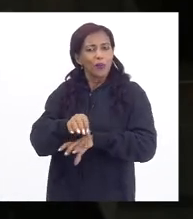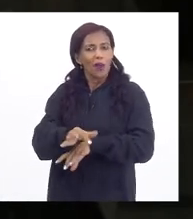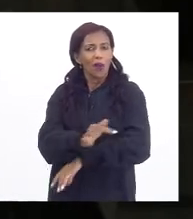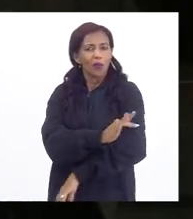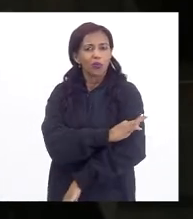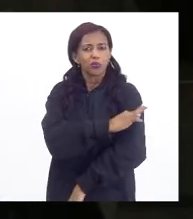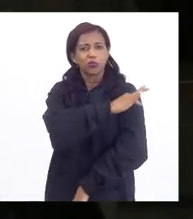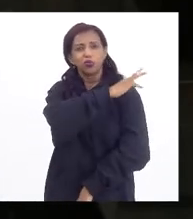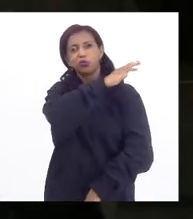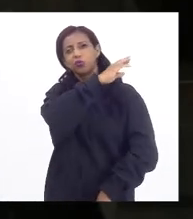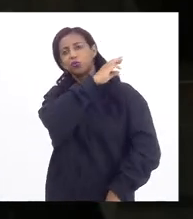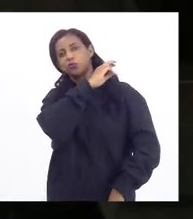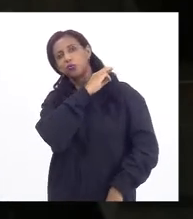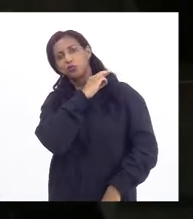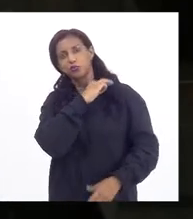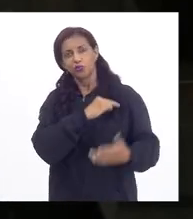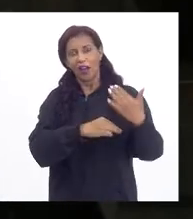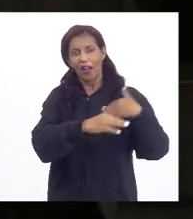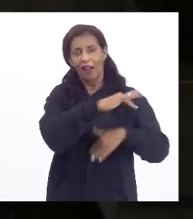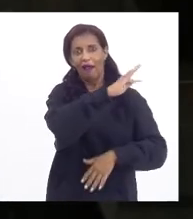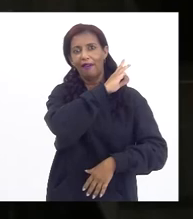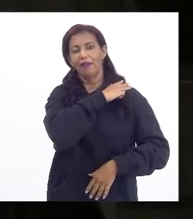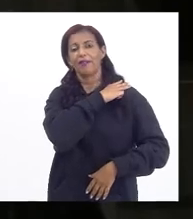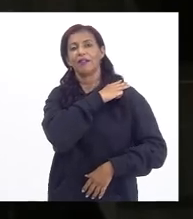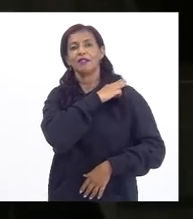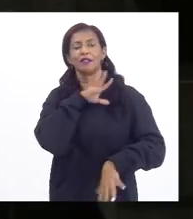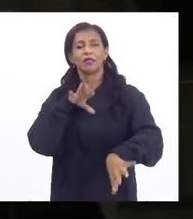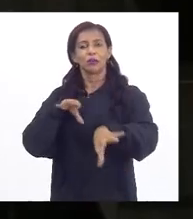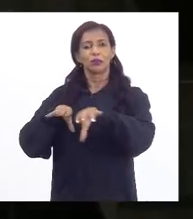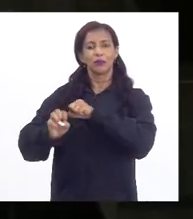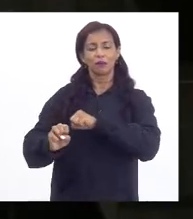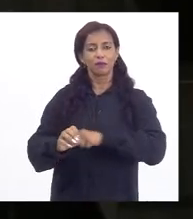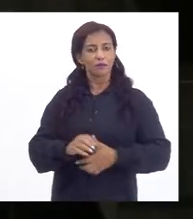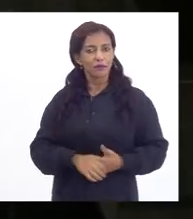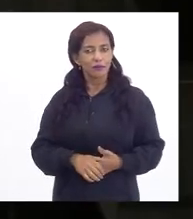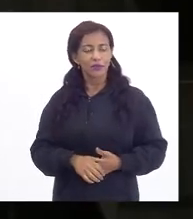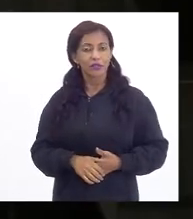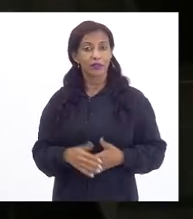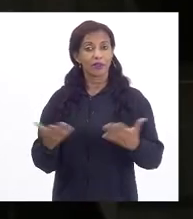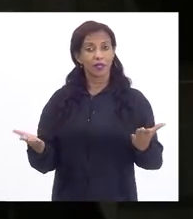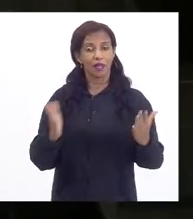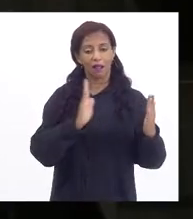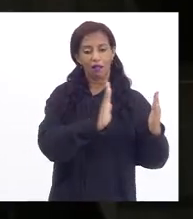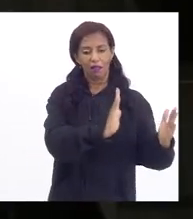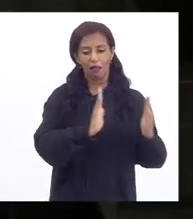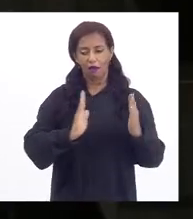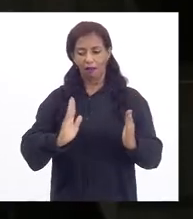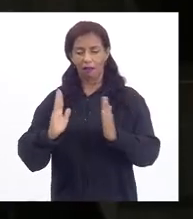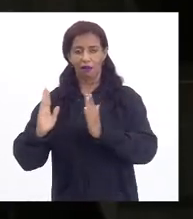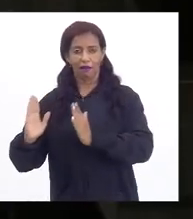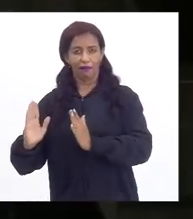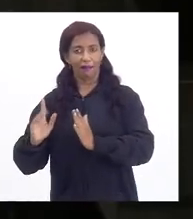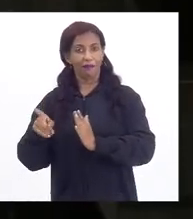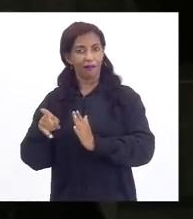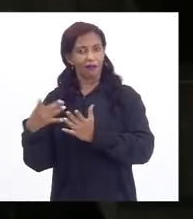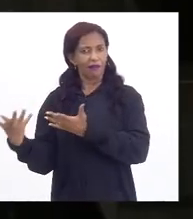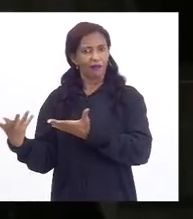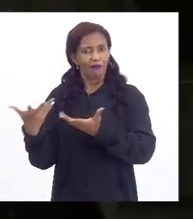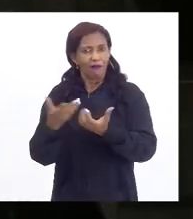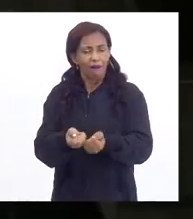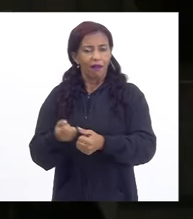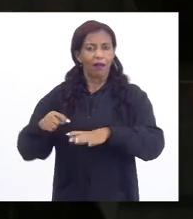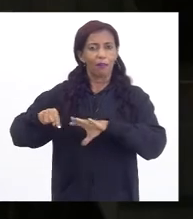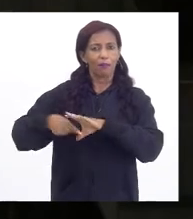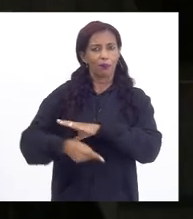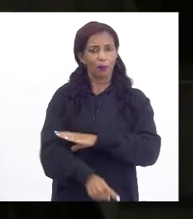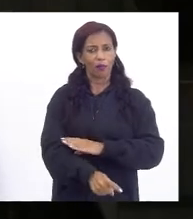infantil, passa pelo ensino fundamental e se completa no ensino médio, que é a etapa da educação básica que consolida e